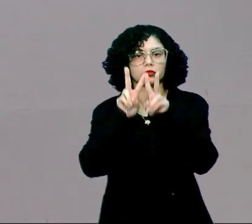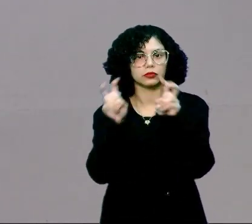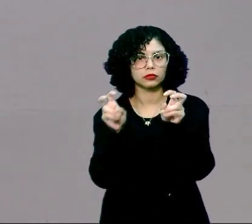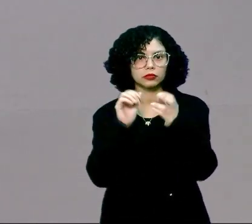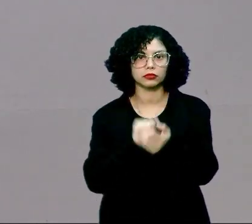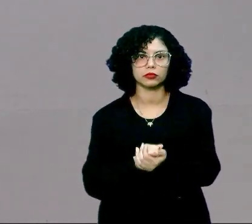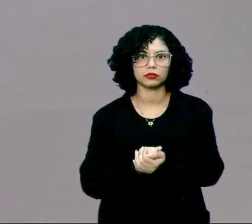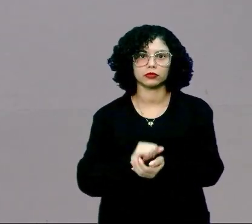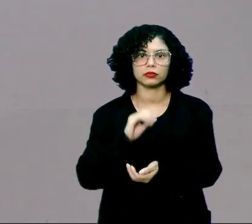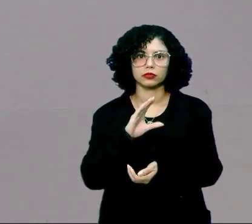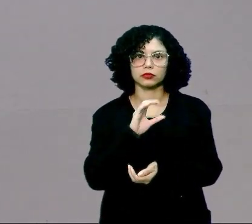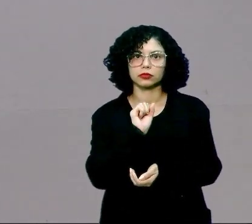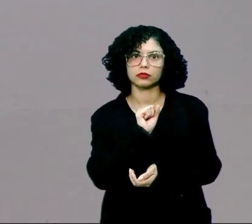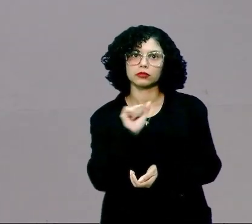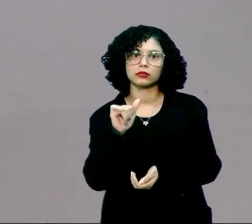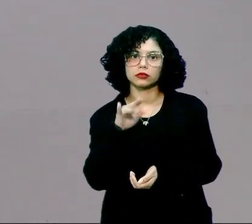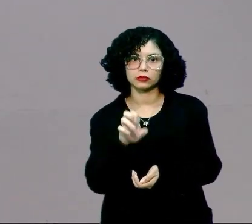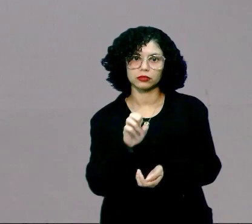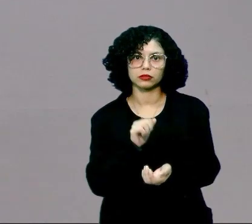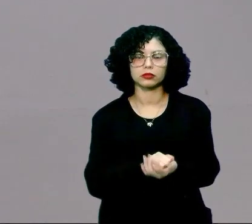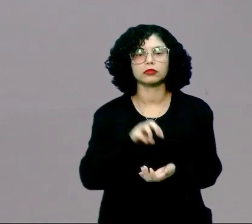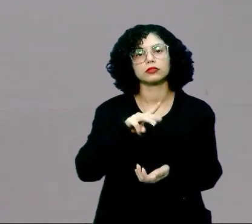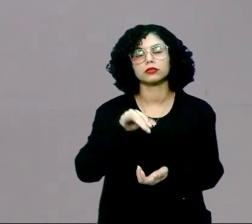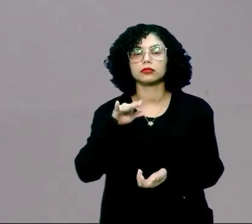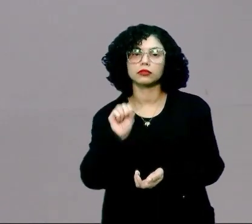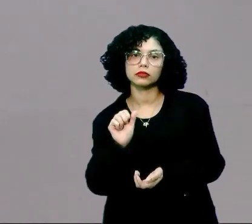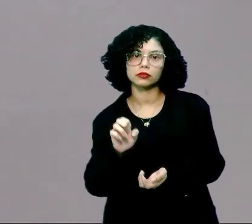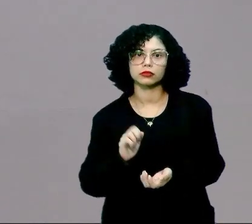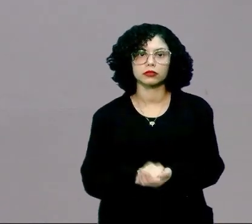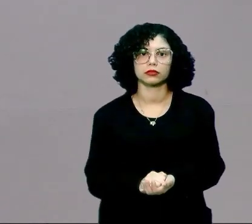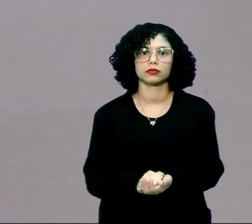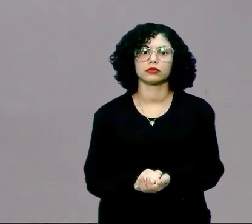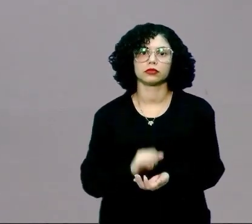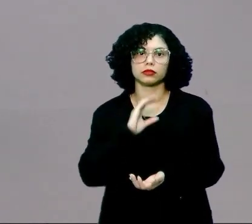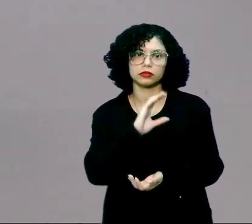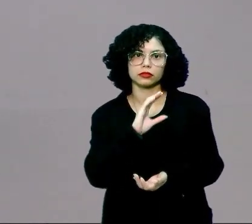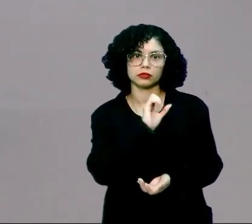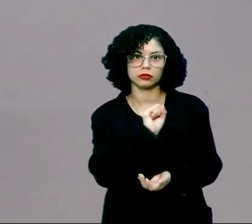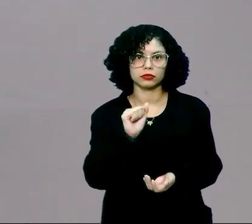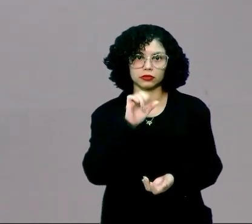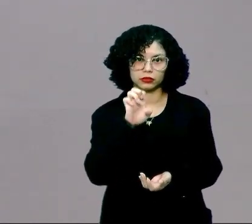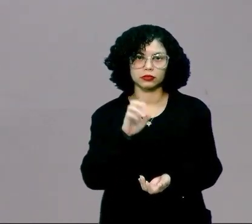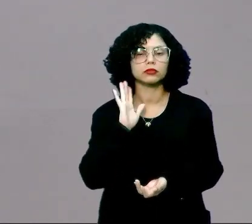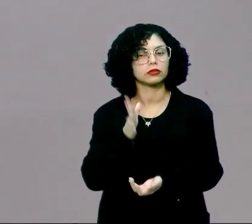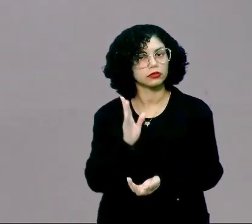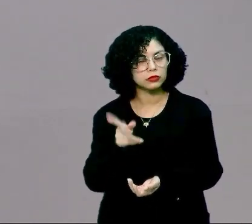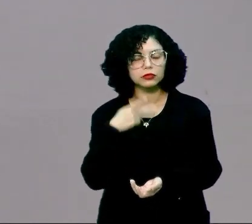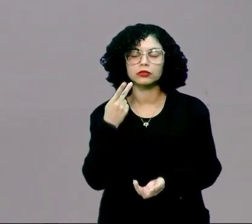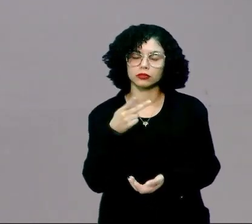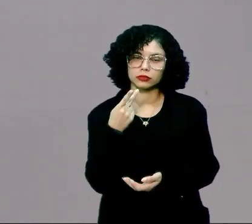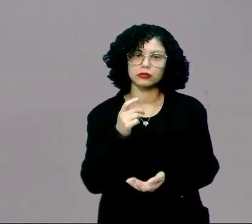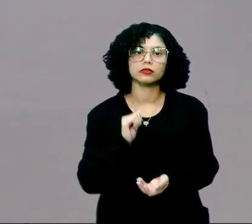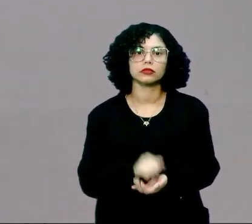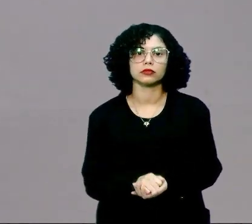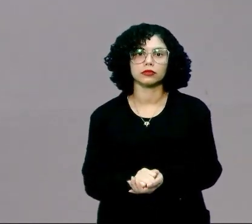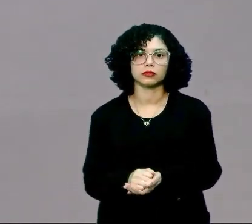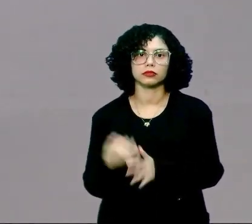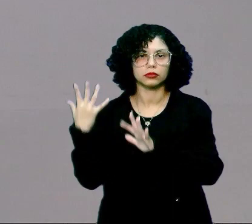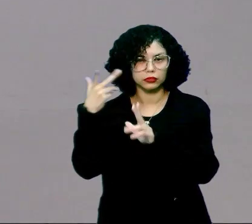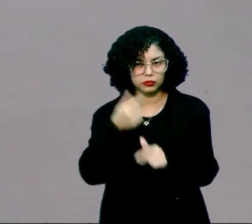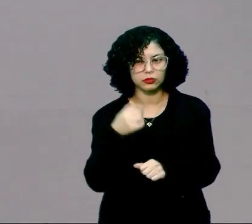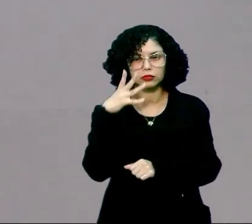sobre catarse e sobre mimese. Então, a catarse, como eu já havia falado, mas aqui a gente